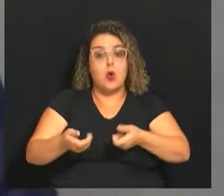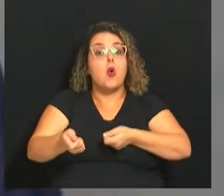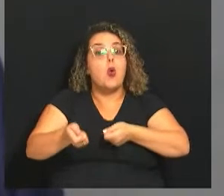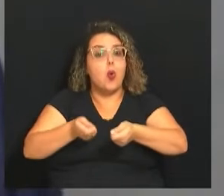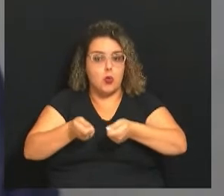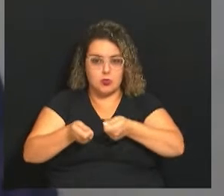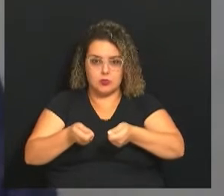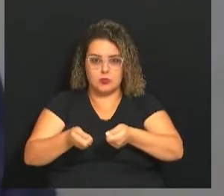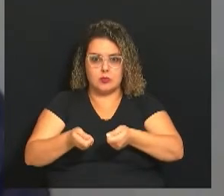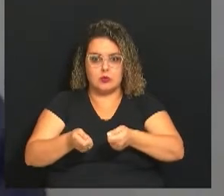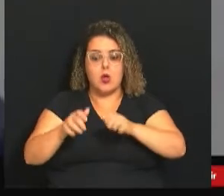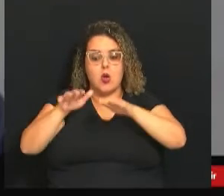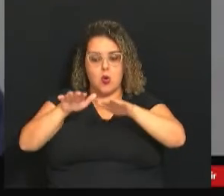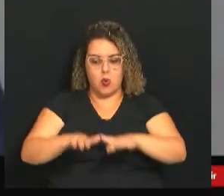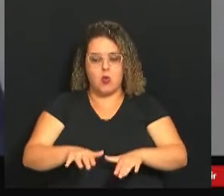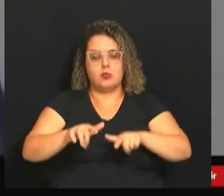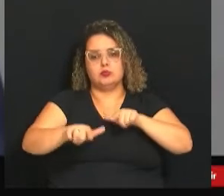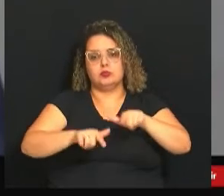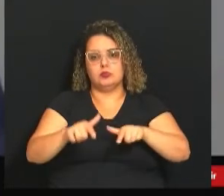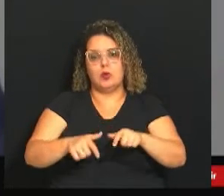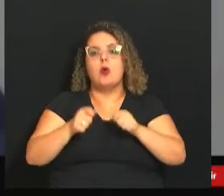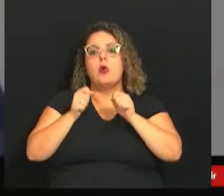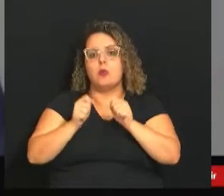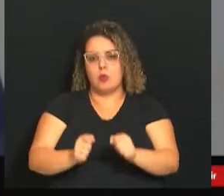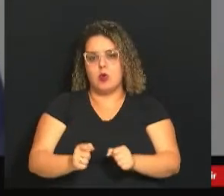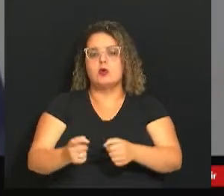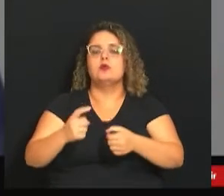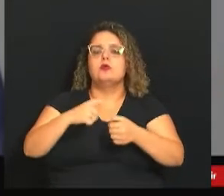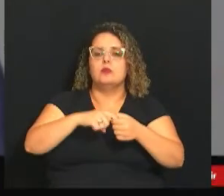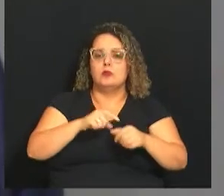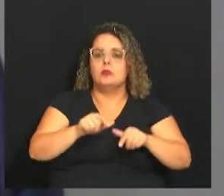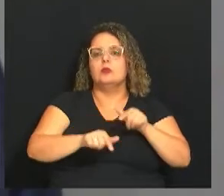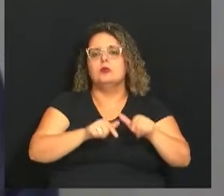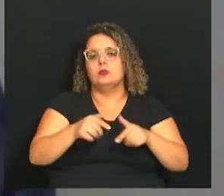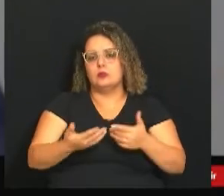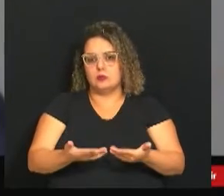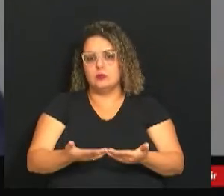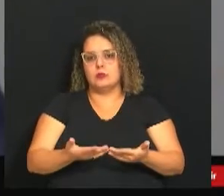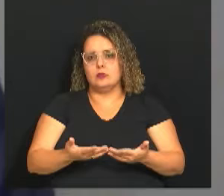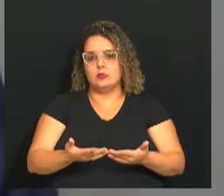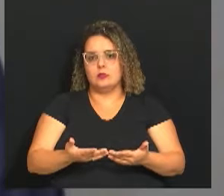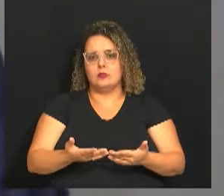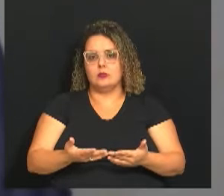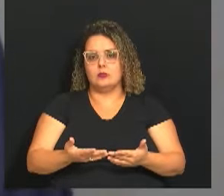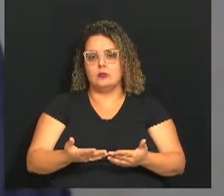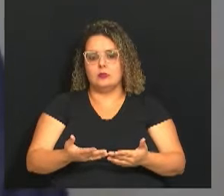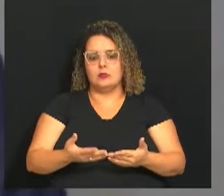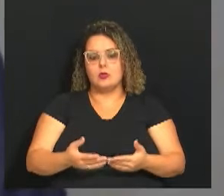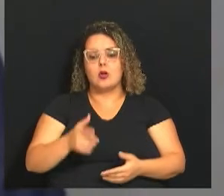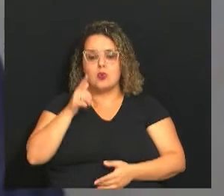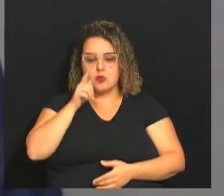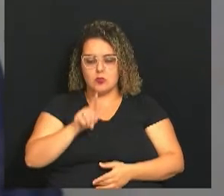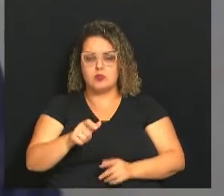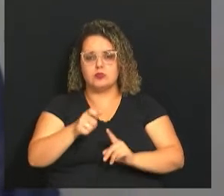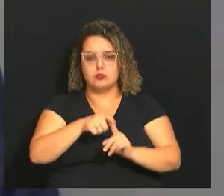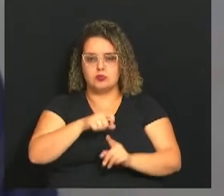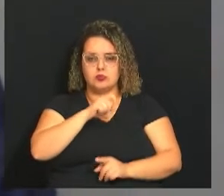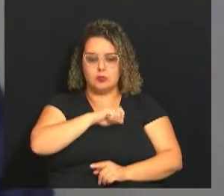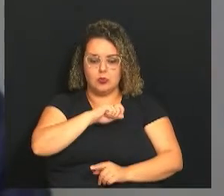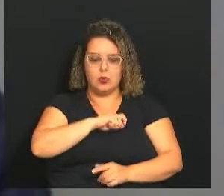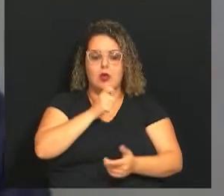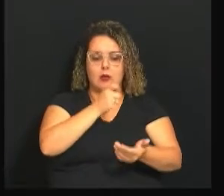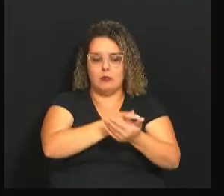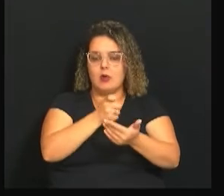e manter o emprego para que a pessoa possa retornar ao trabalho e ter a condição de se sustentar. Todo mundo sabe que o